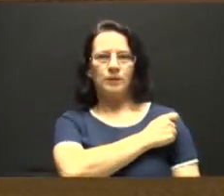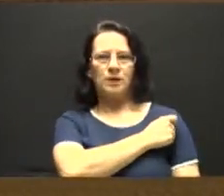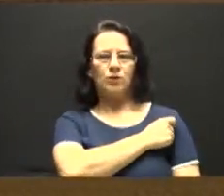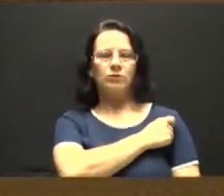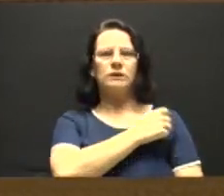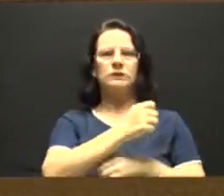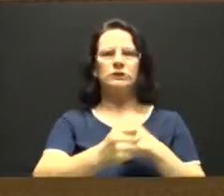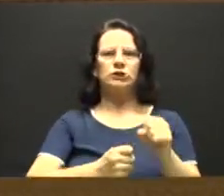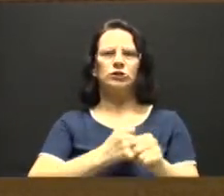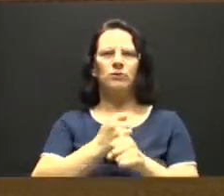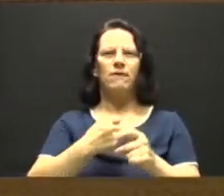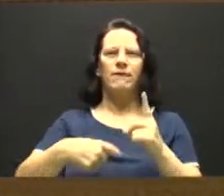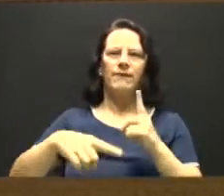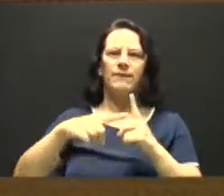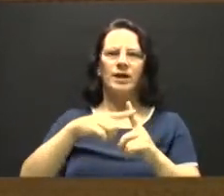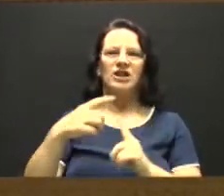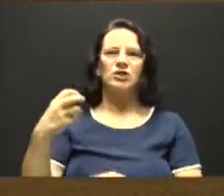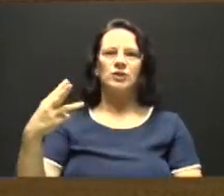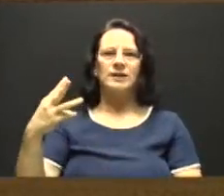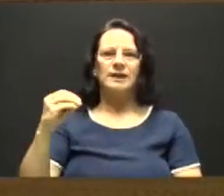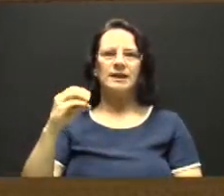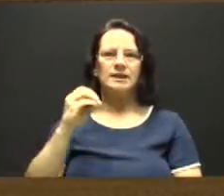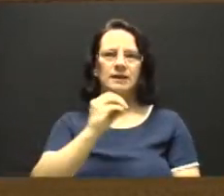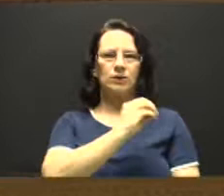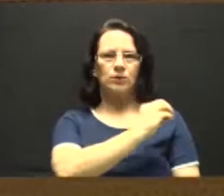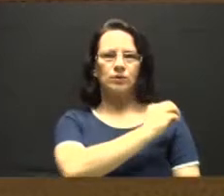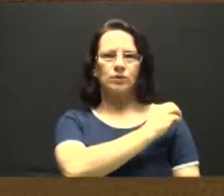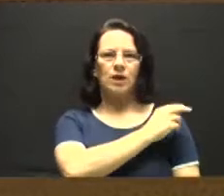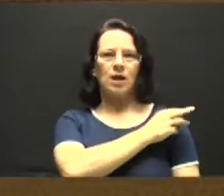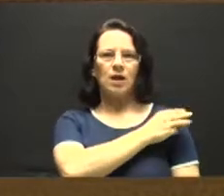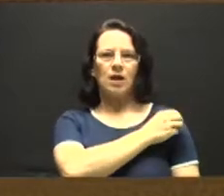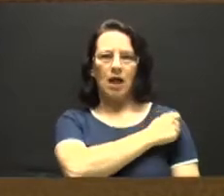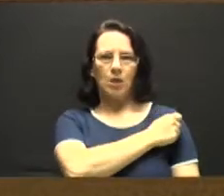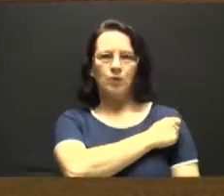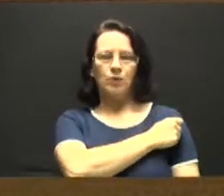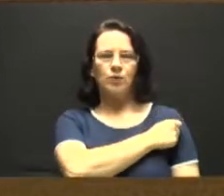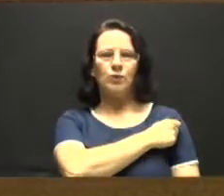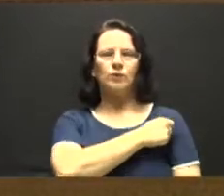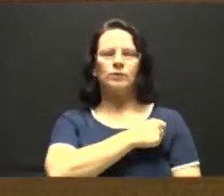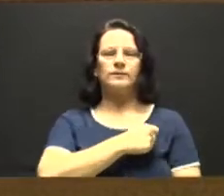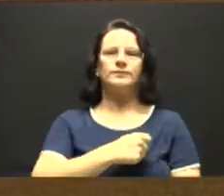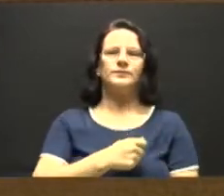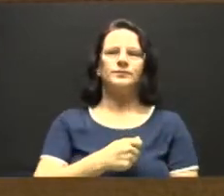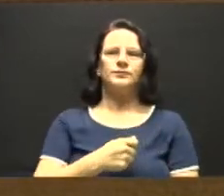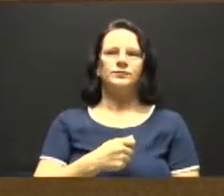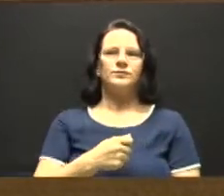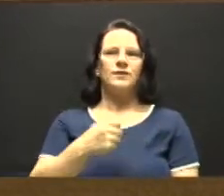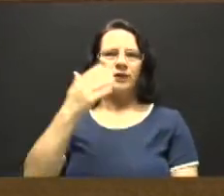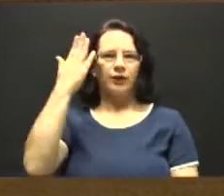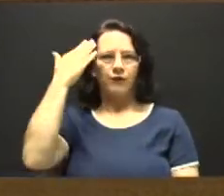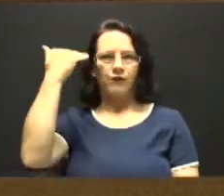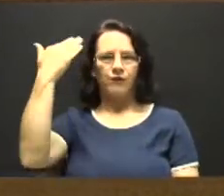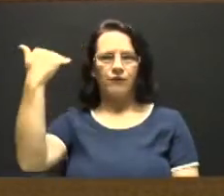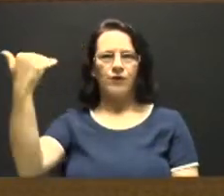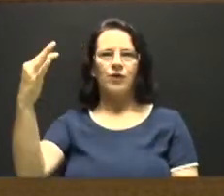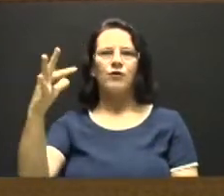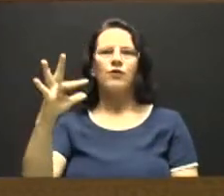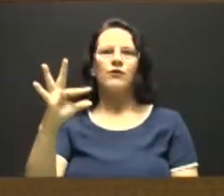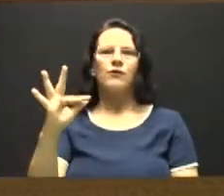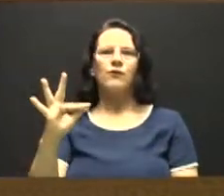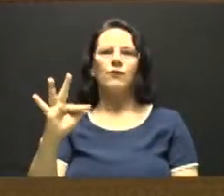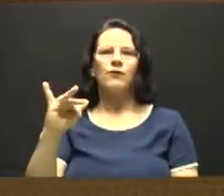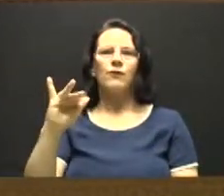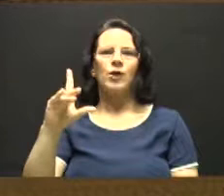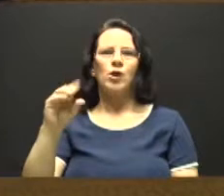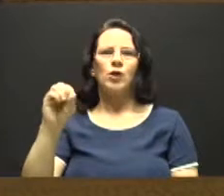neste ano mais de 300 alunos e que eu tenho a honra de ser professor na disciplina filosofia na qual eu não